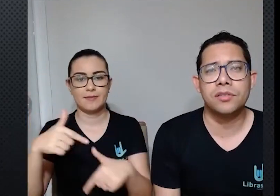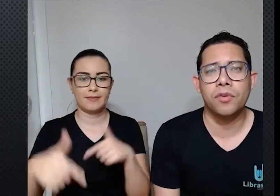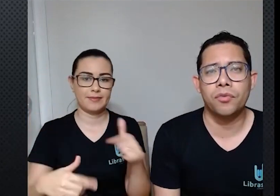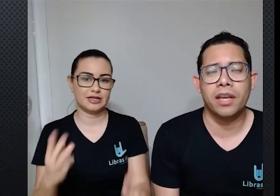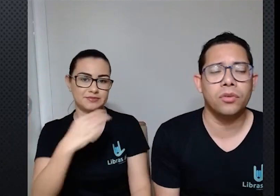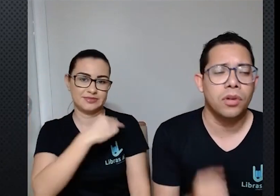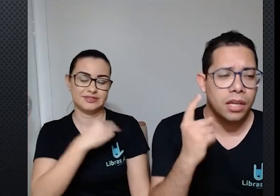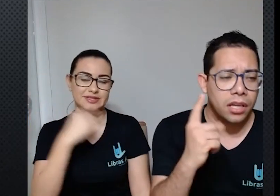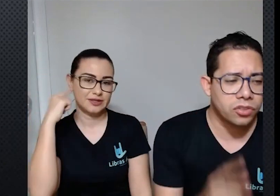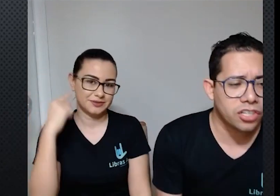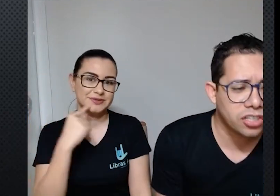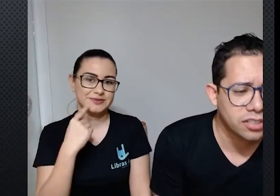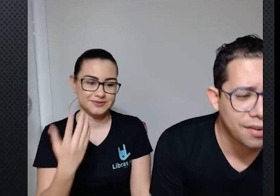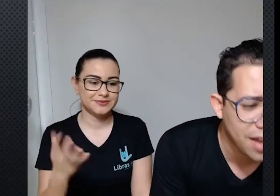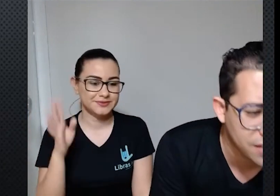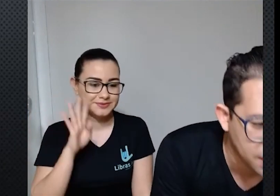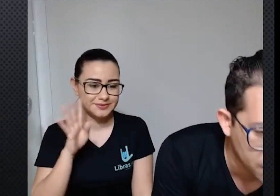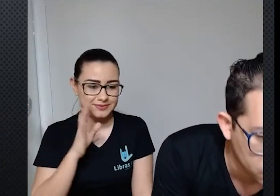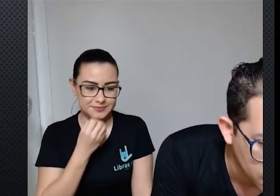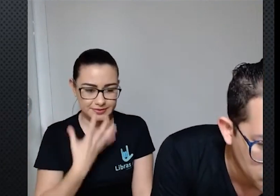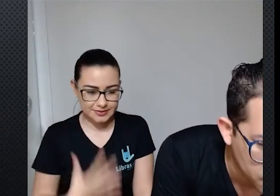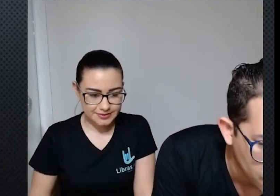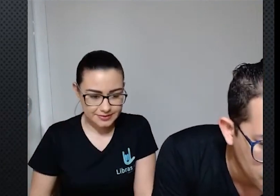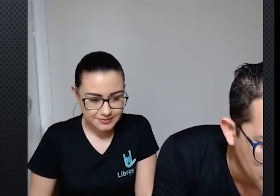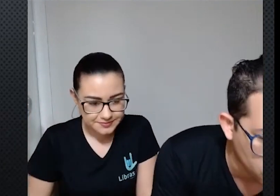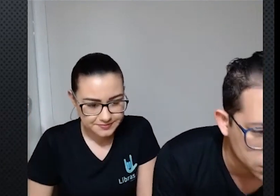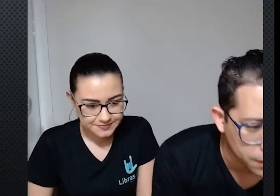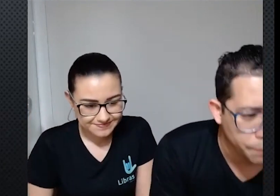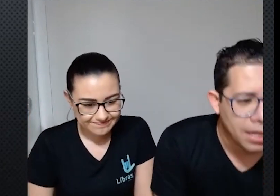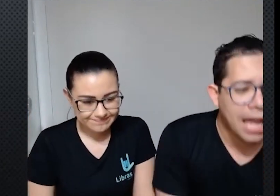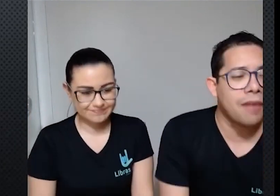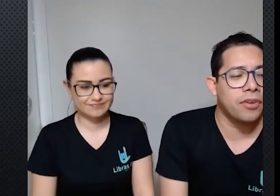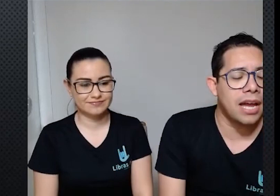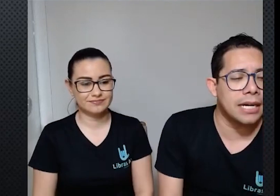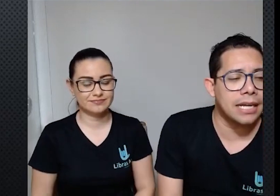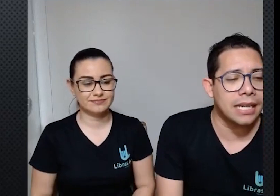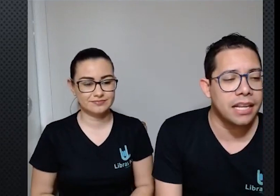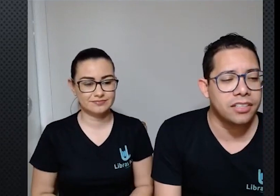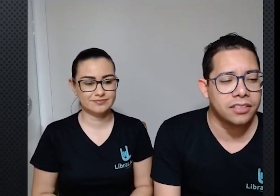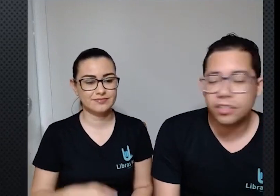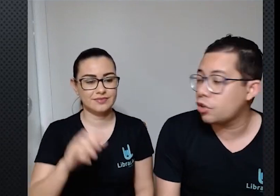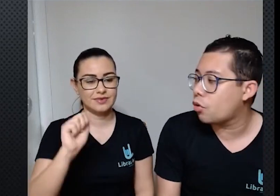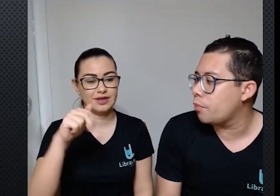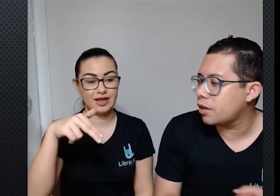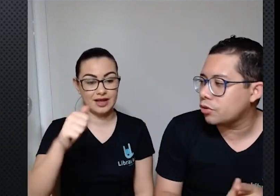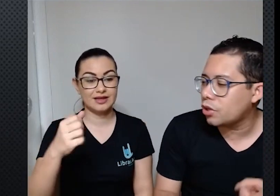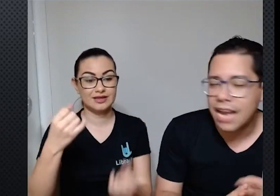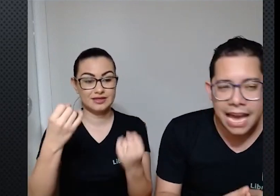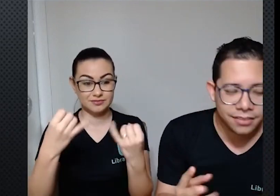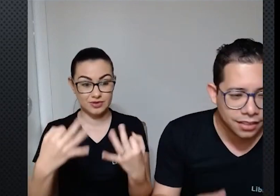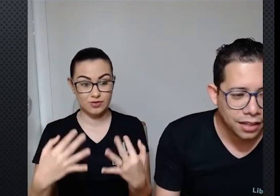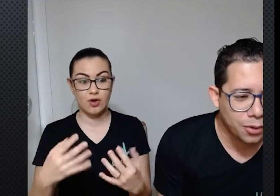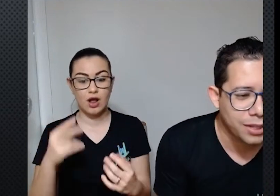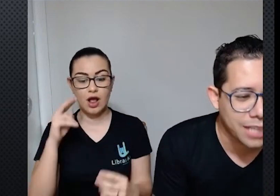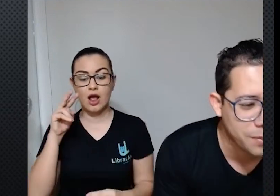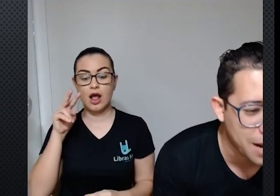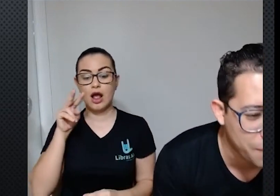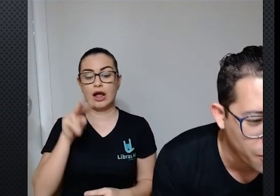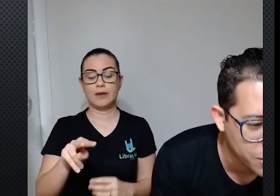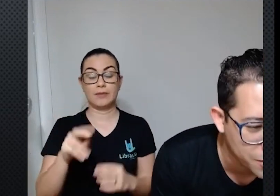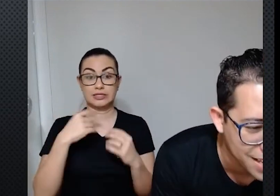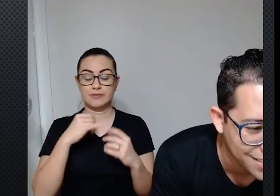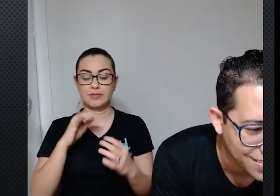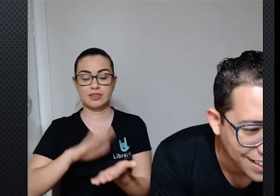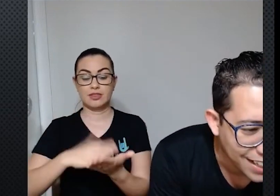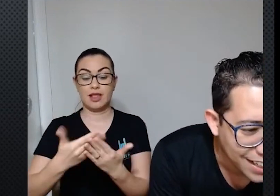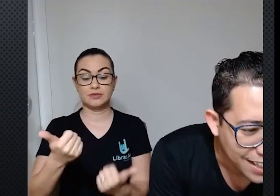está desenvolvendo, isso que a gente está fazendo, né? Porque não é para nós. Foi a Ana Letícia disse que combina nos olhares com o intérprete de apoio,